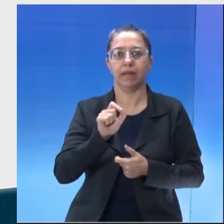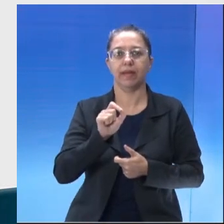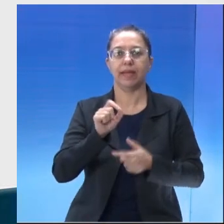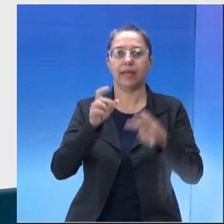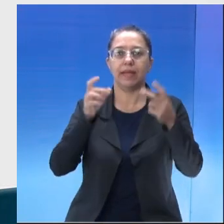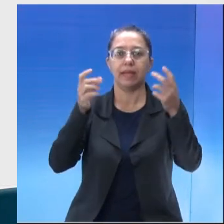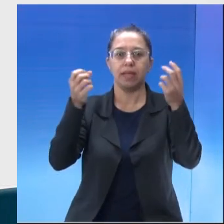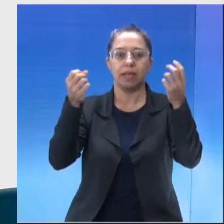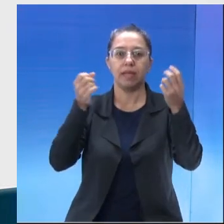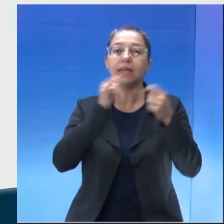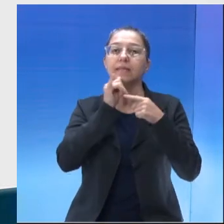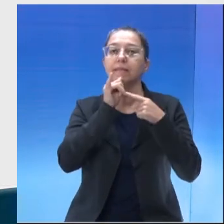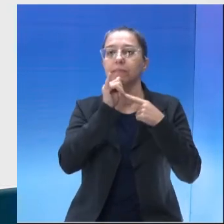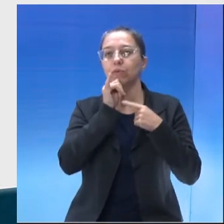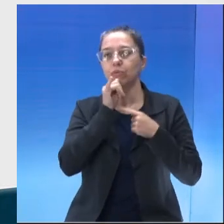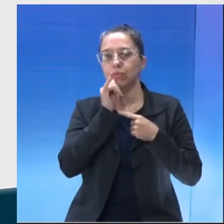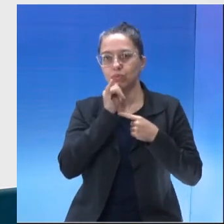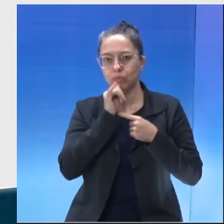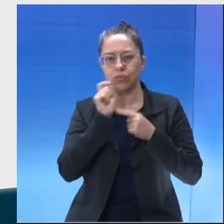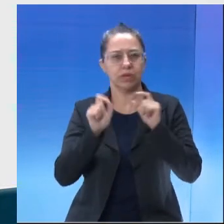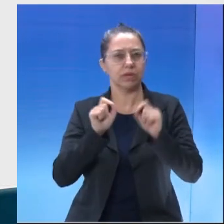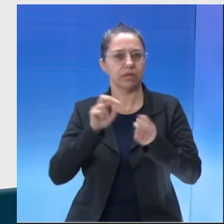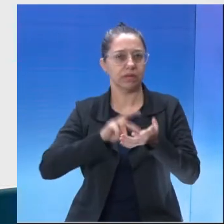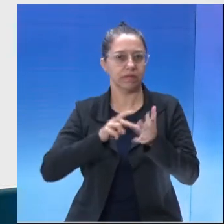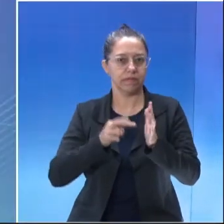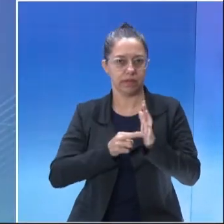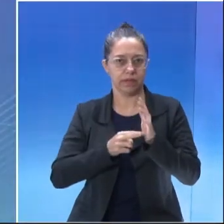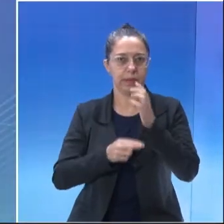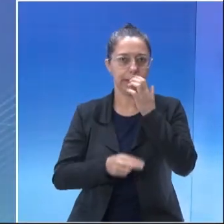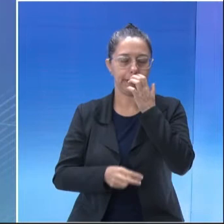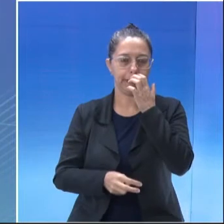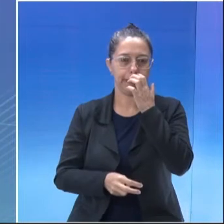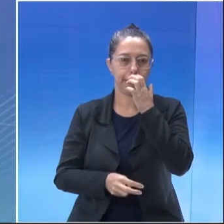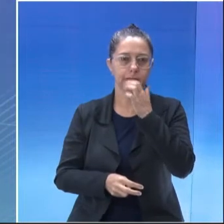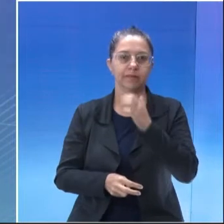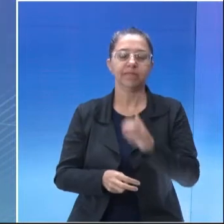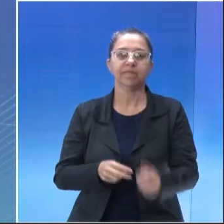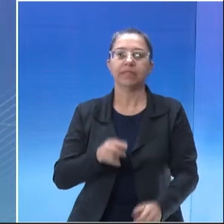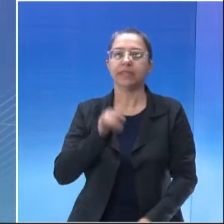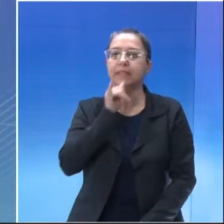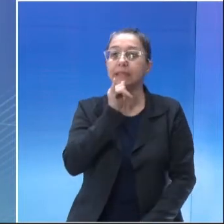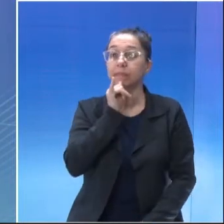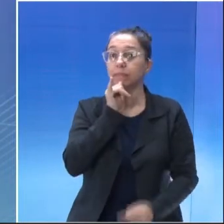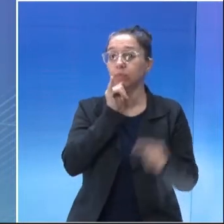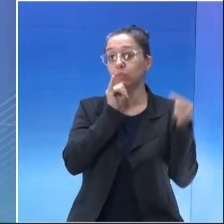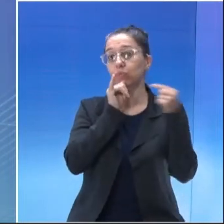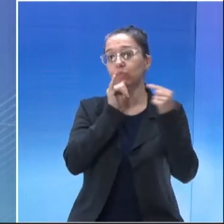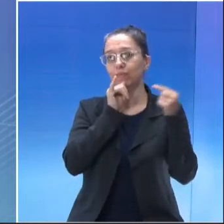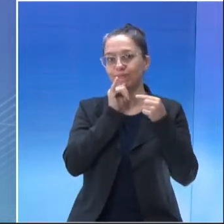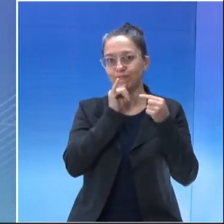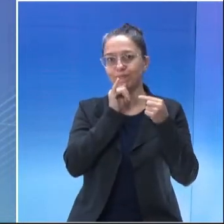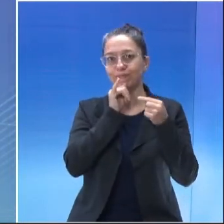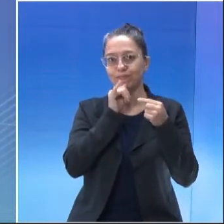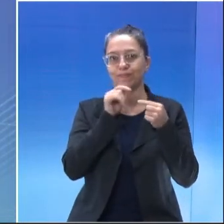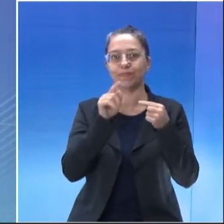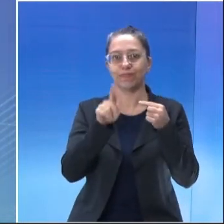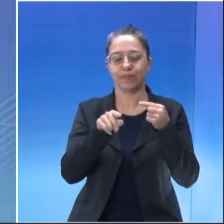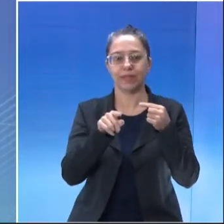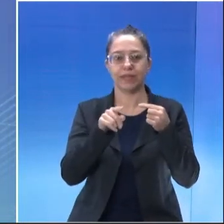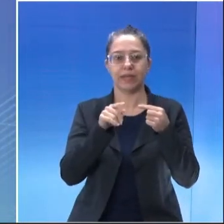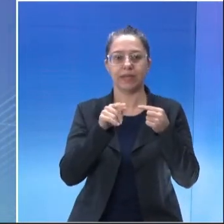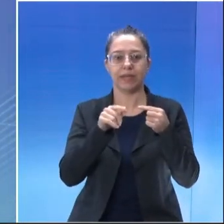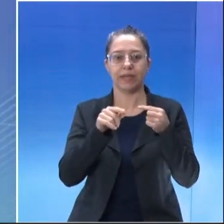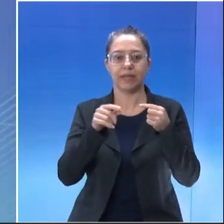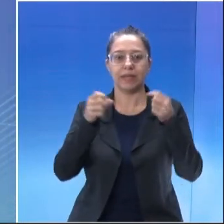a exemplificação. O que a exemplificação diz? O próprio nome já diz, já nos explica, é explicar.